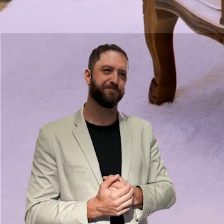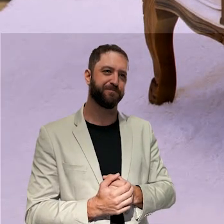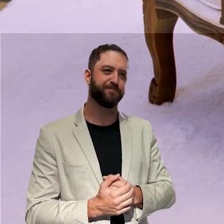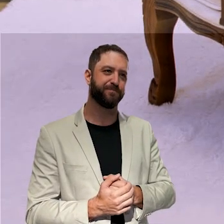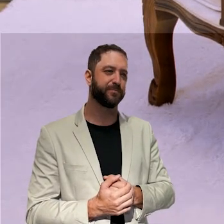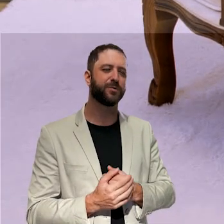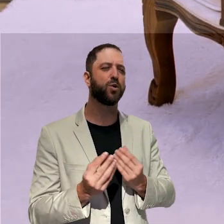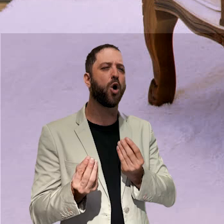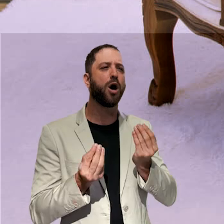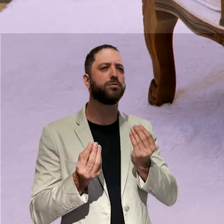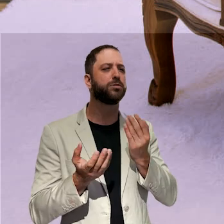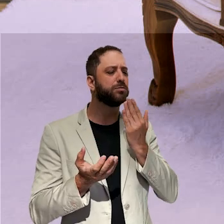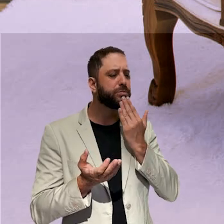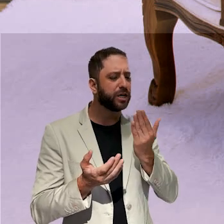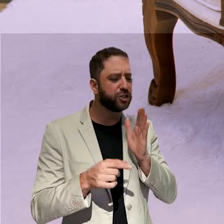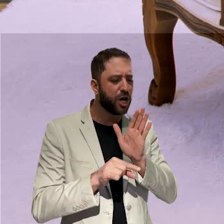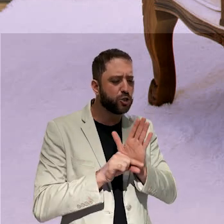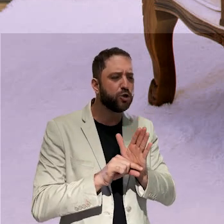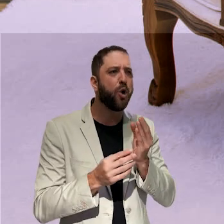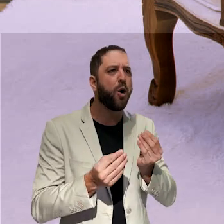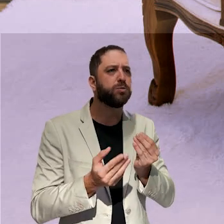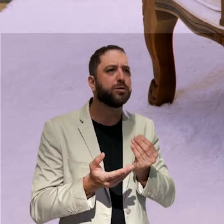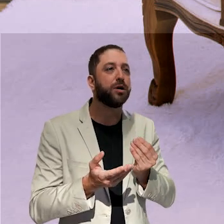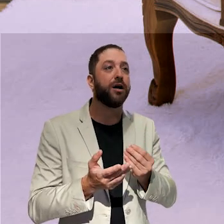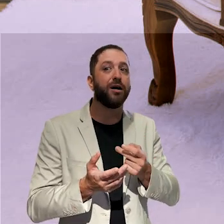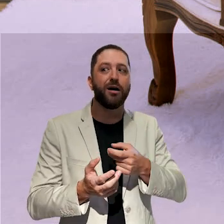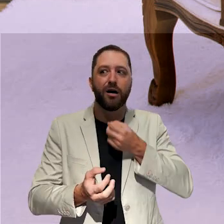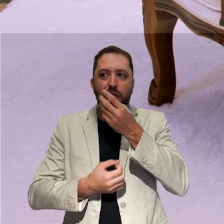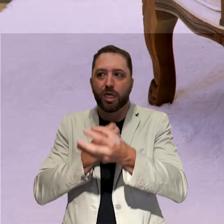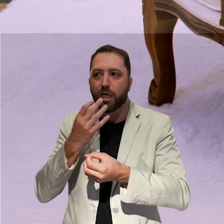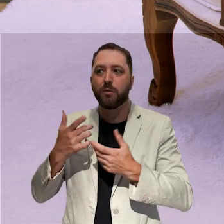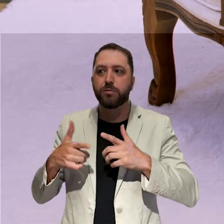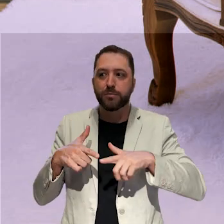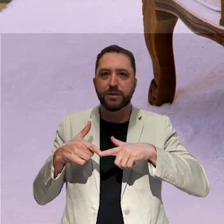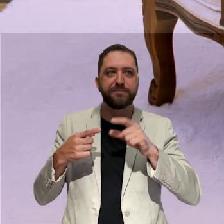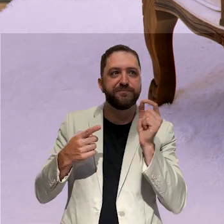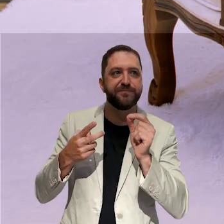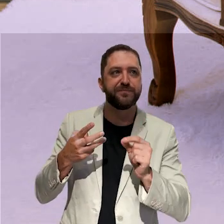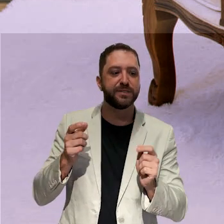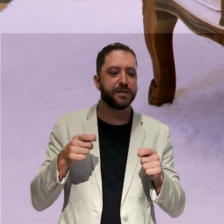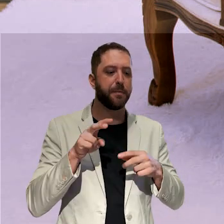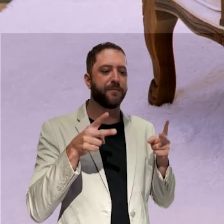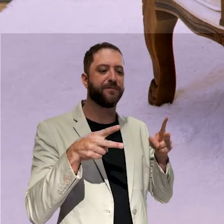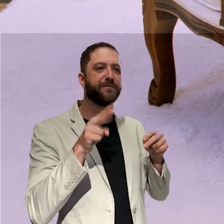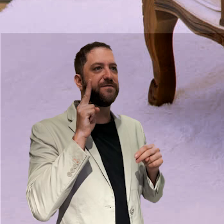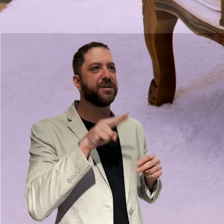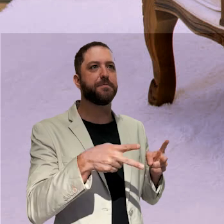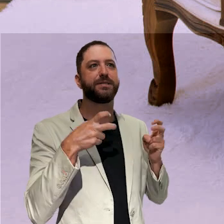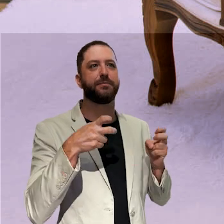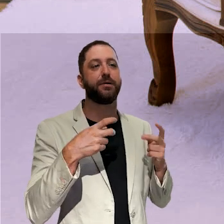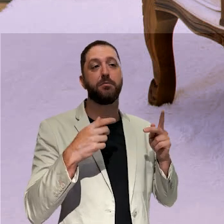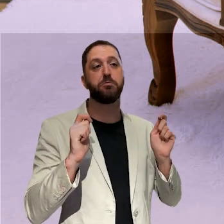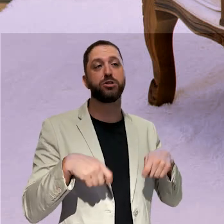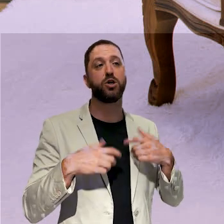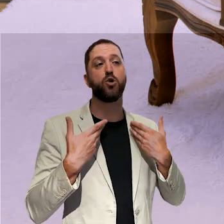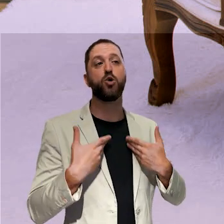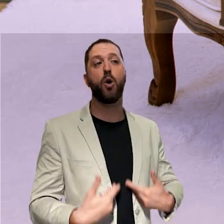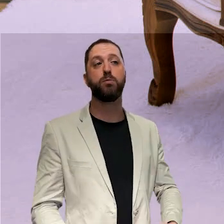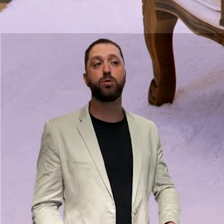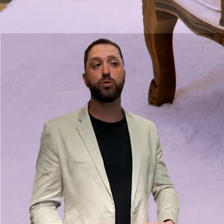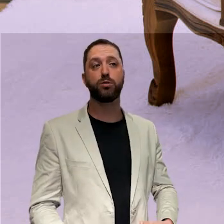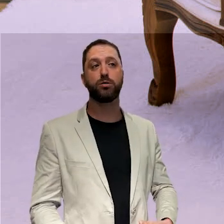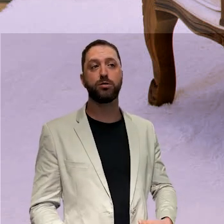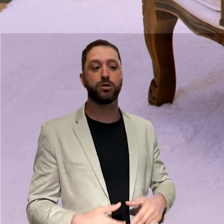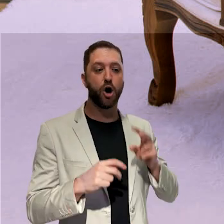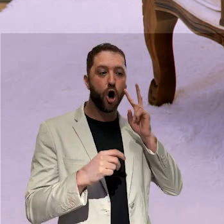Mas como que ela está pedindo ajuda indiretamente? Ela está falando dos sintomas dela. Seja o corpo dela está sinalizando, presta